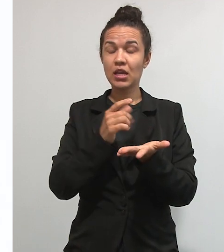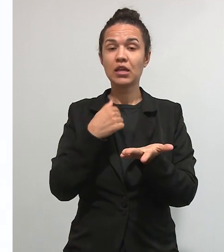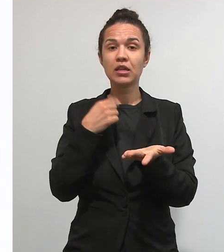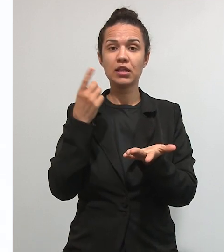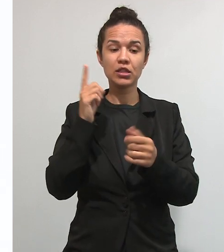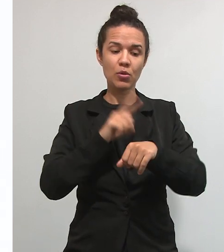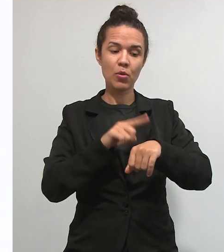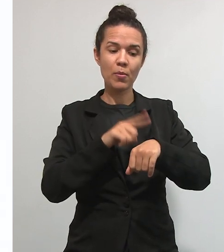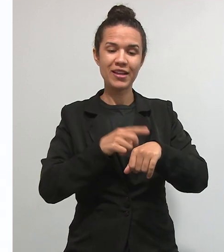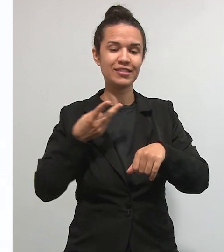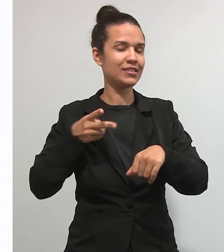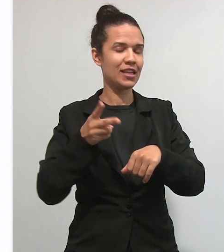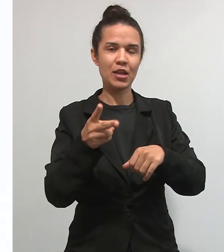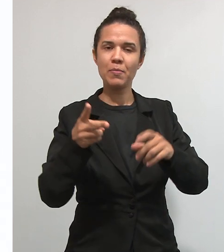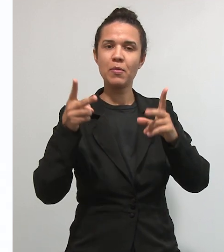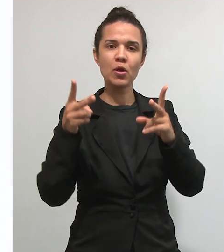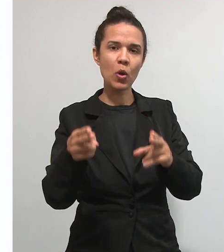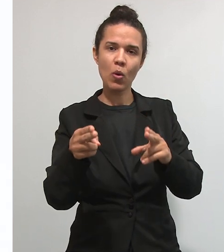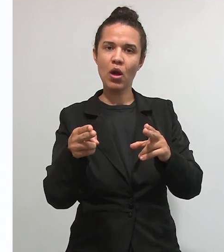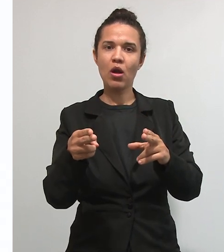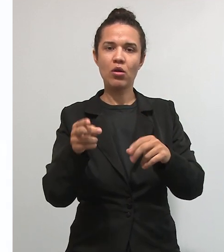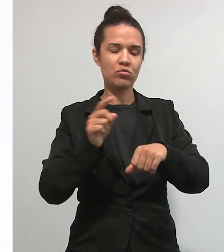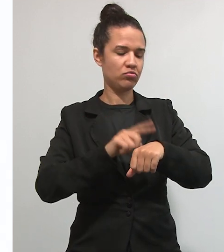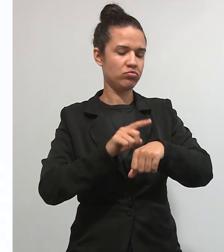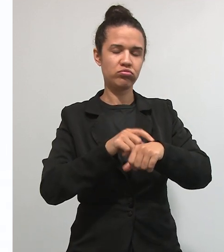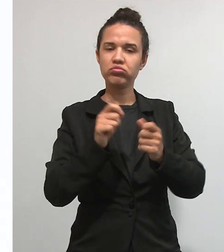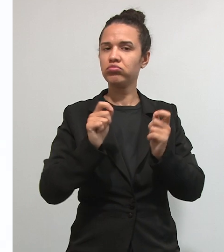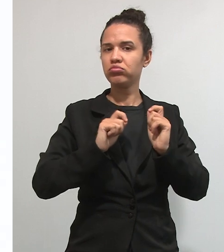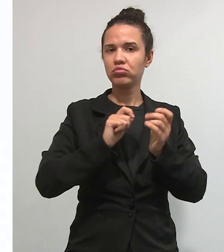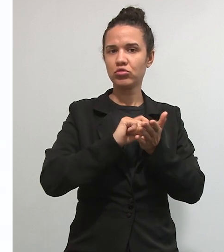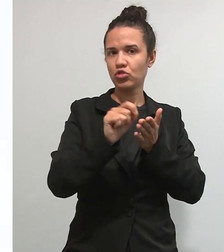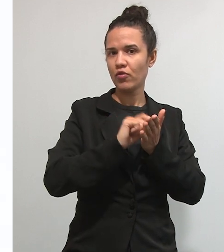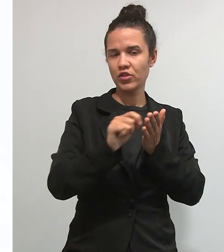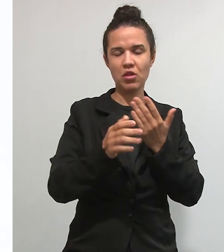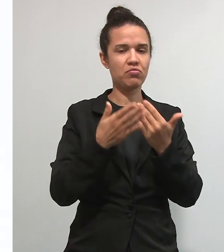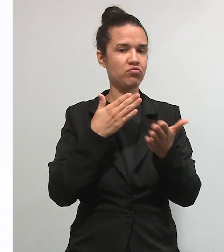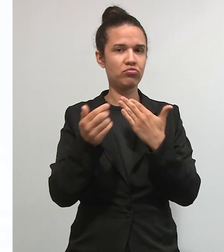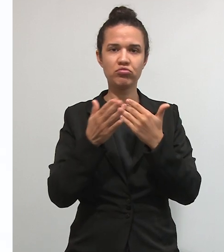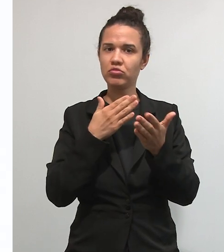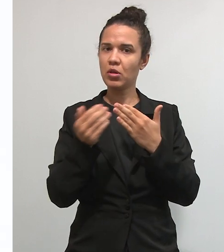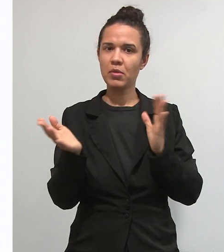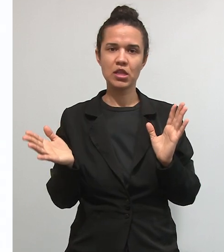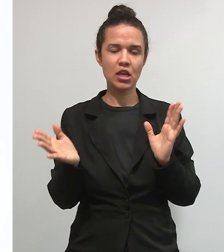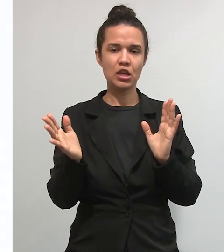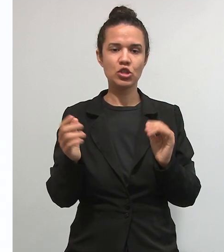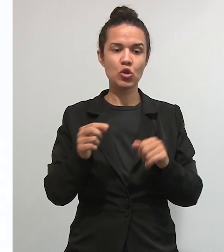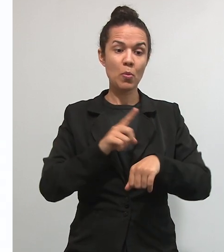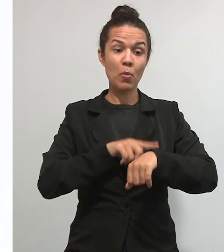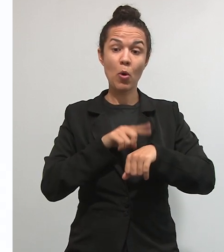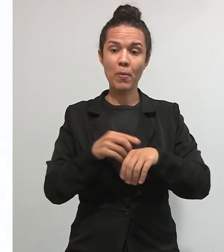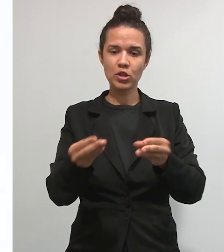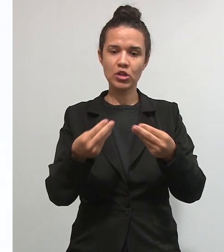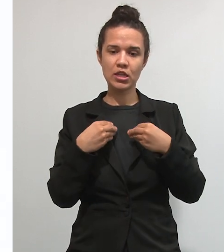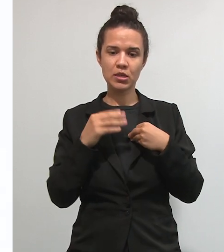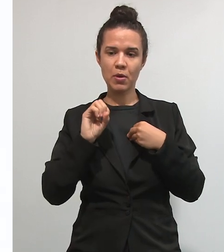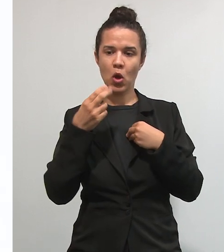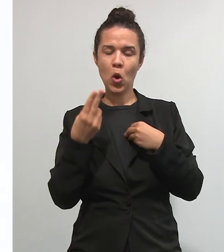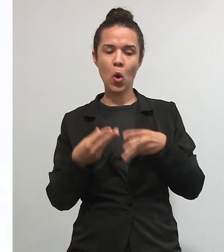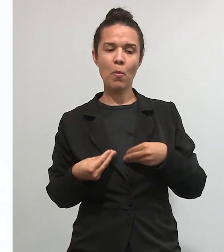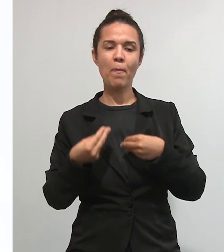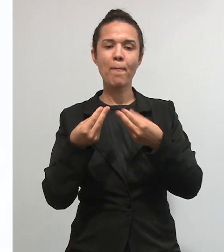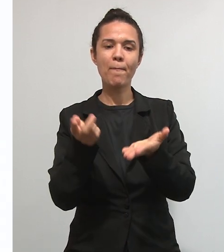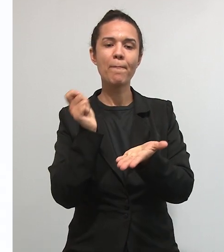o ocorrerem, sempre simultaneamente, quando se correlacionarem, independentemente de quê? De recebimento